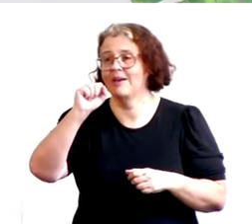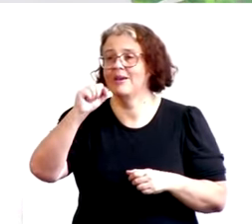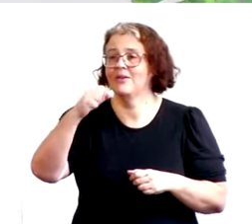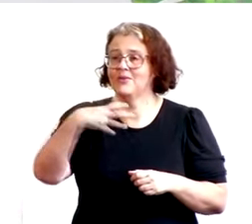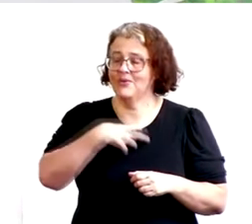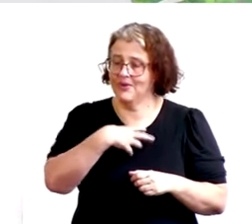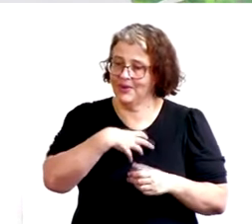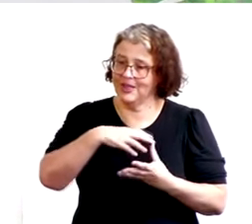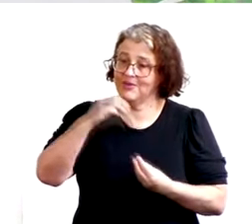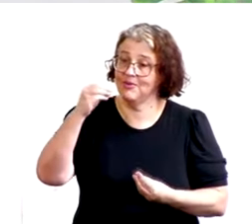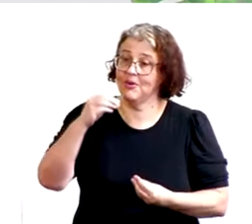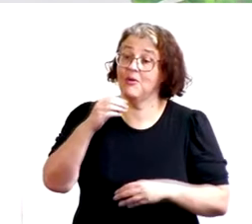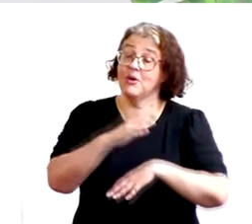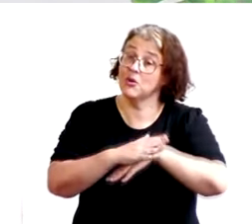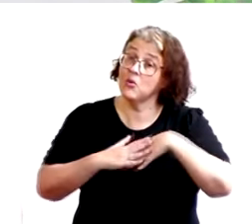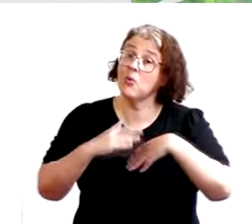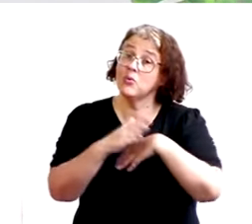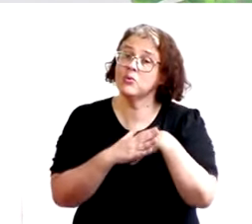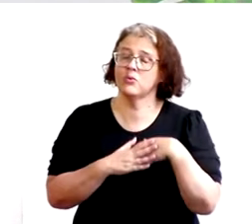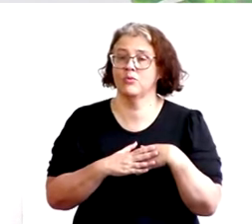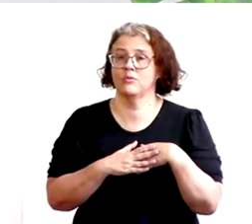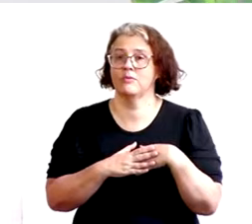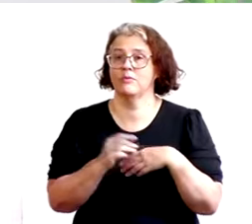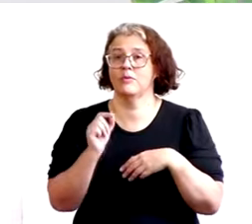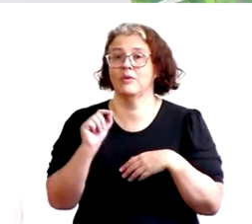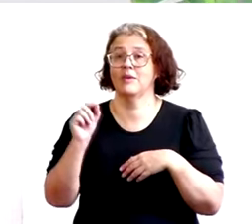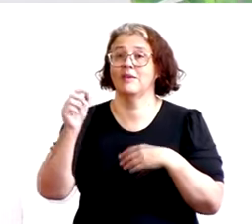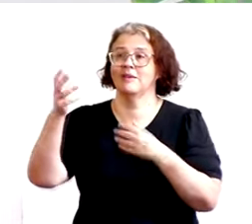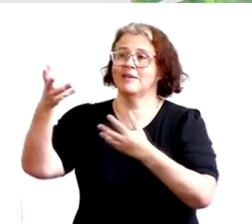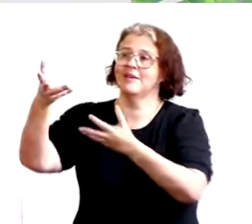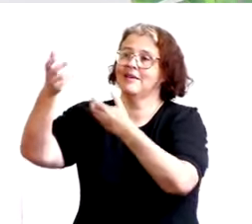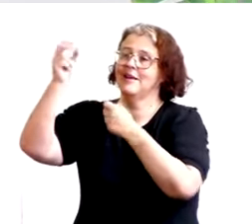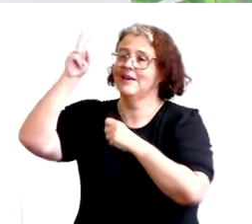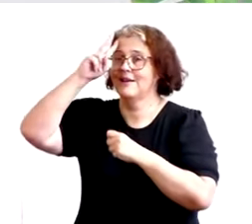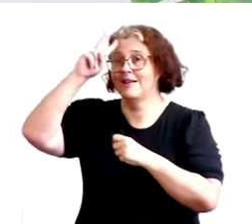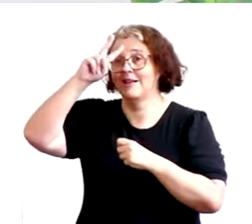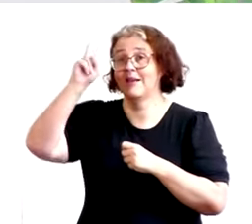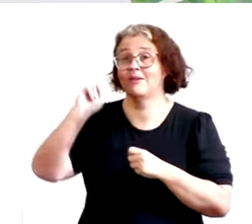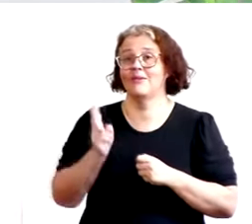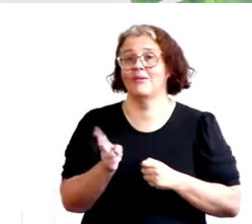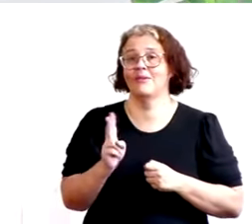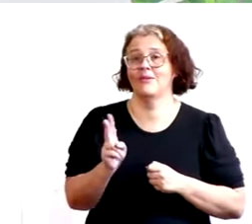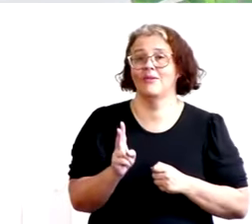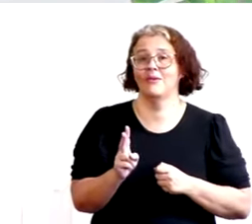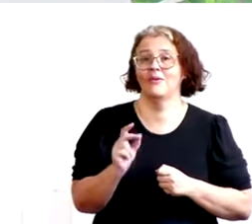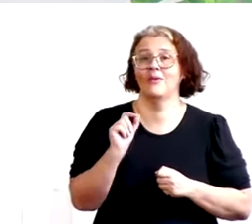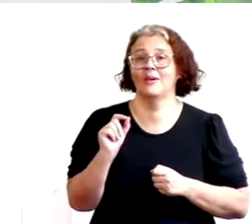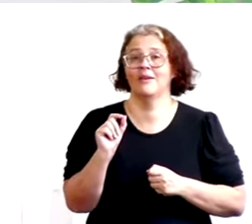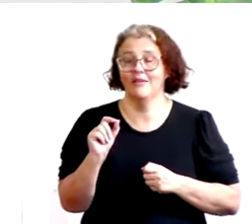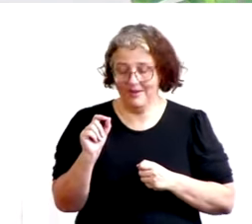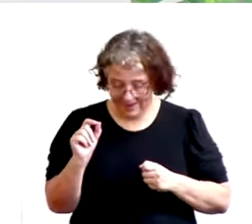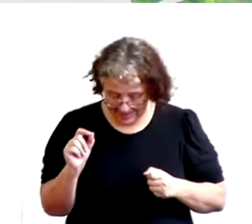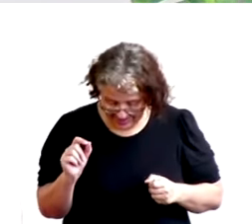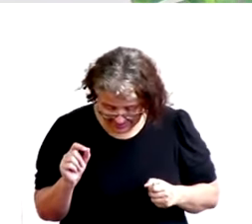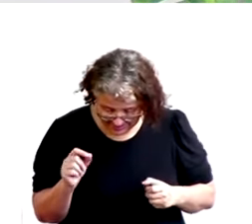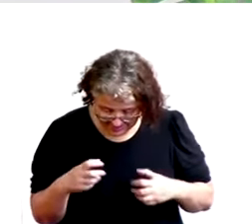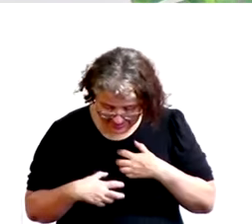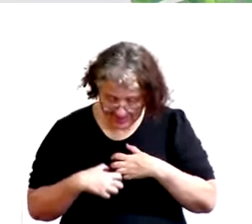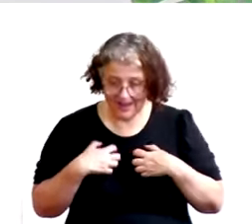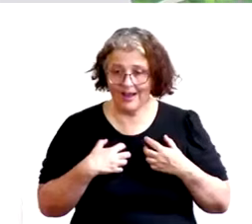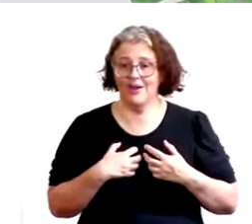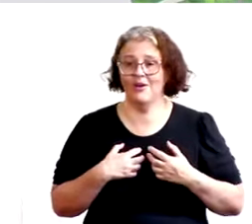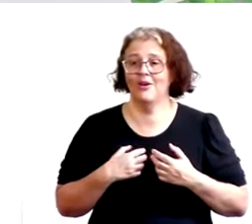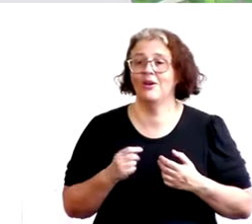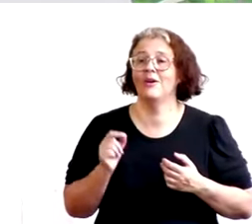o exercício de trazer a memória que o fez atormentado foi utilizado